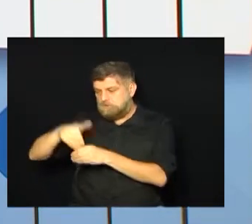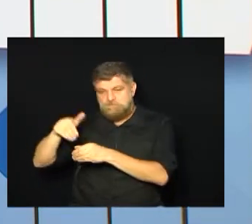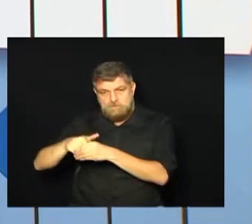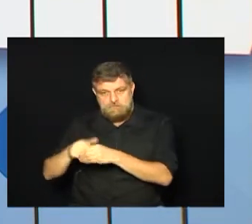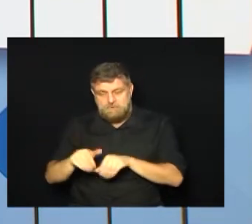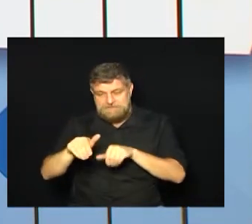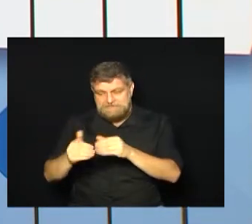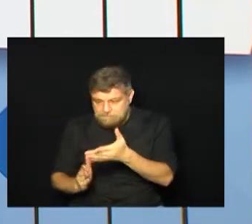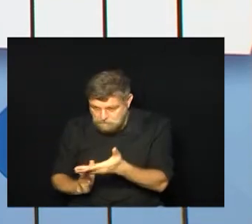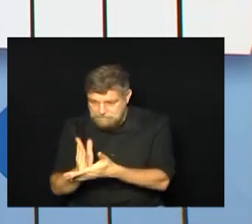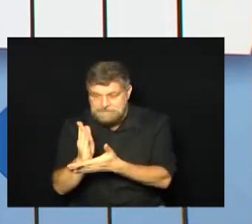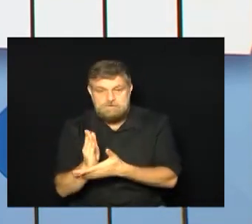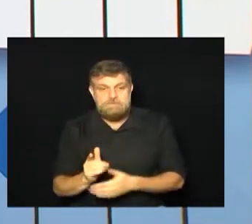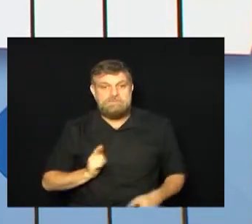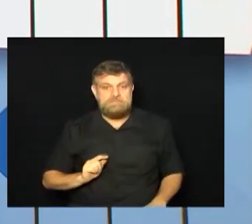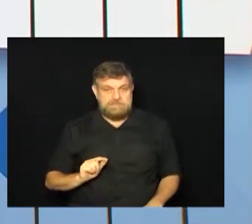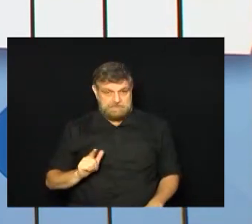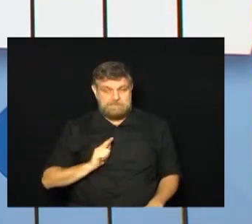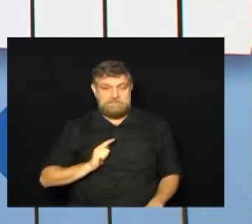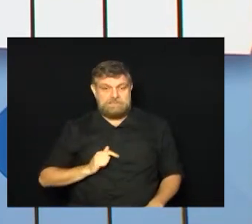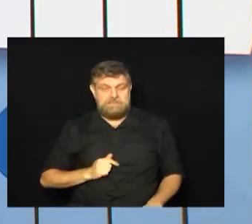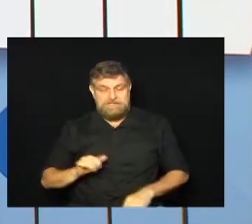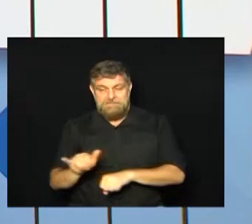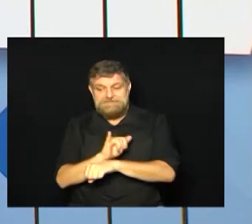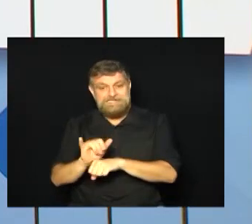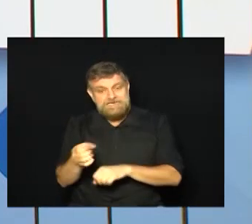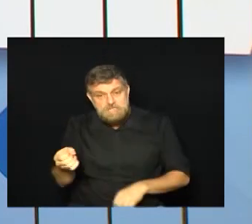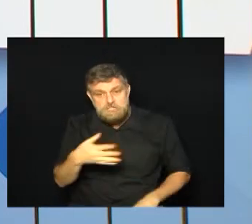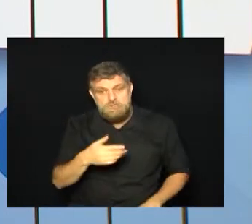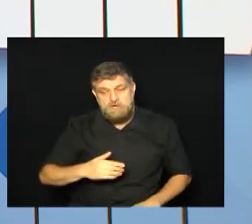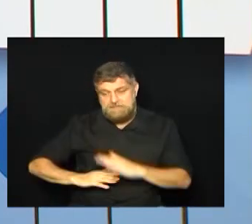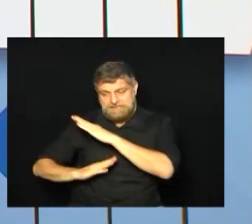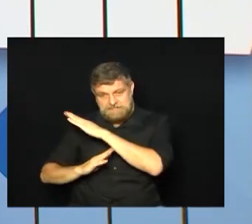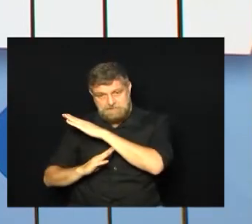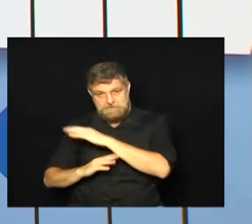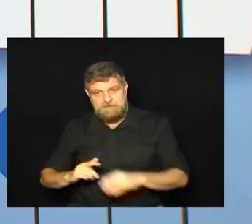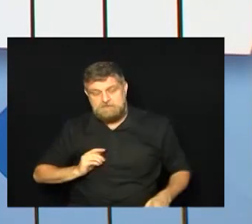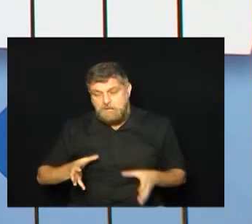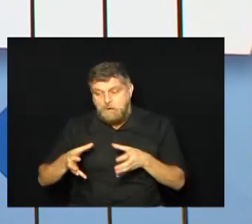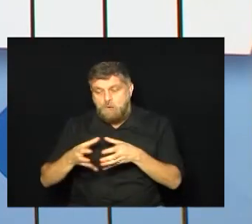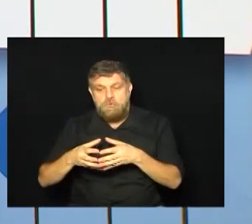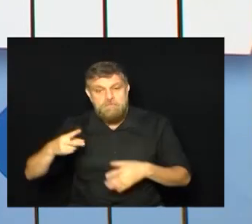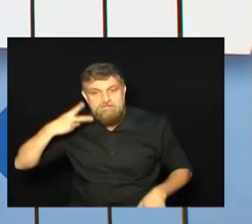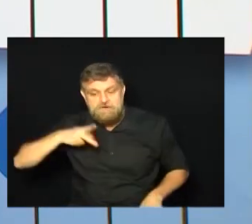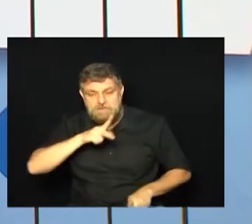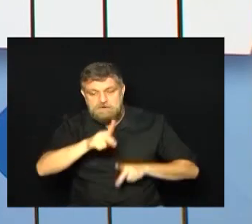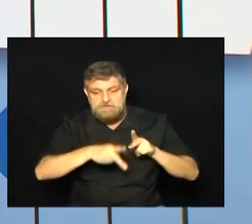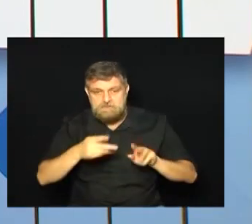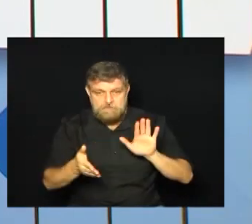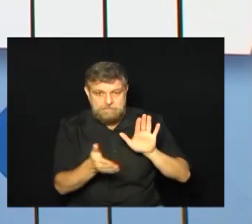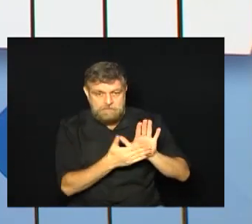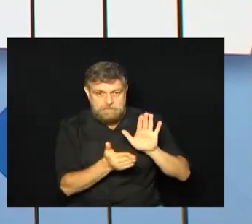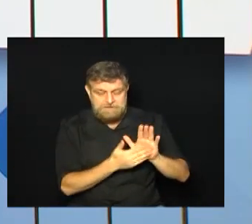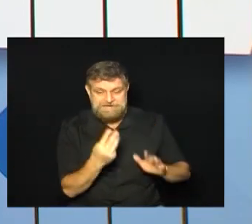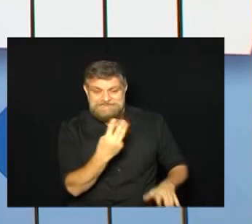foi aprovada e a partir disso, então, a gente tem essa nova ferramenta legislativa. Uma frente parlamentar proposta por um dos